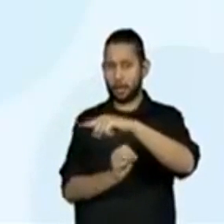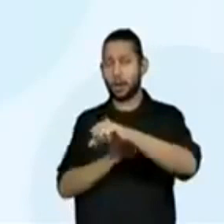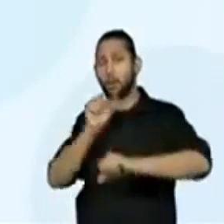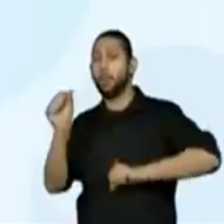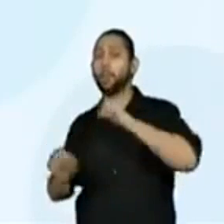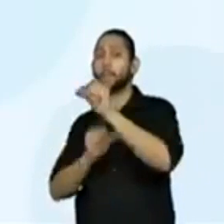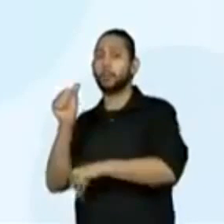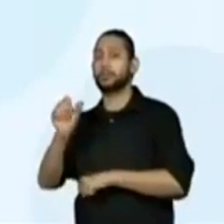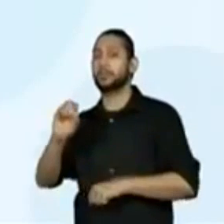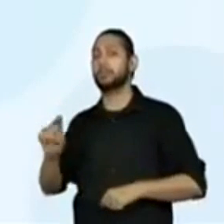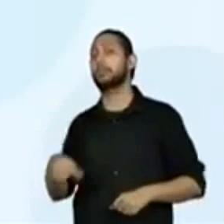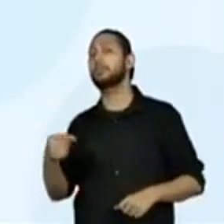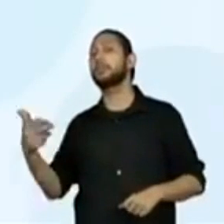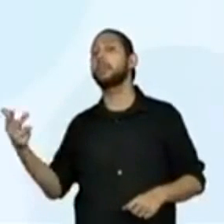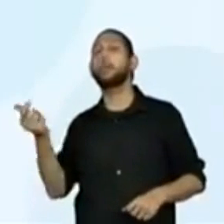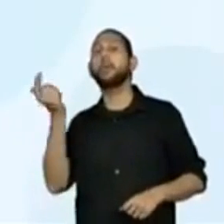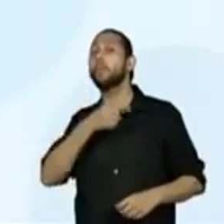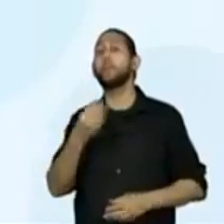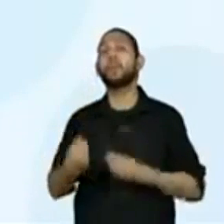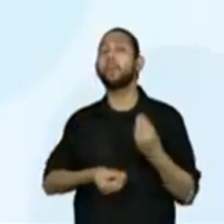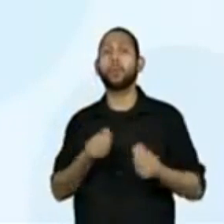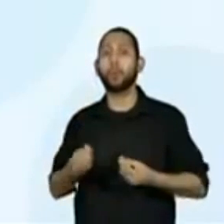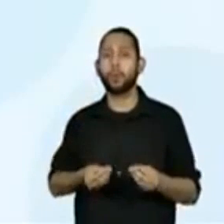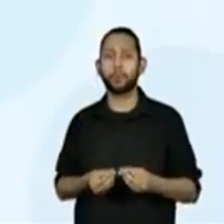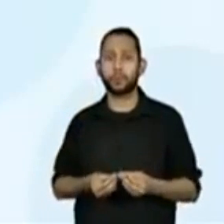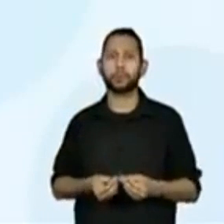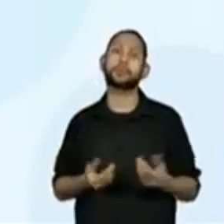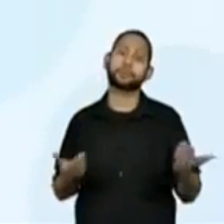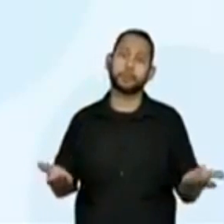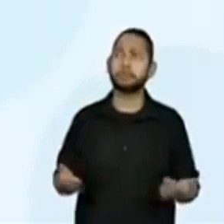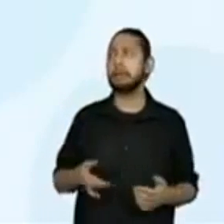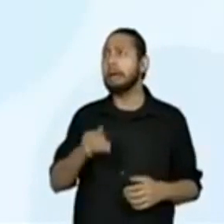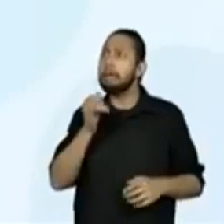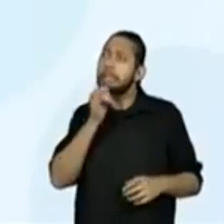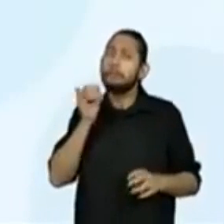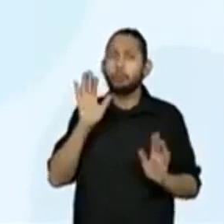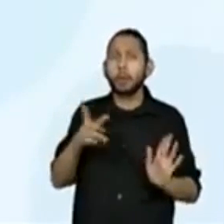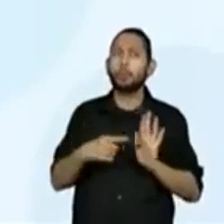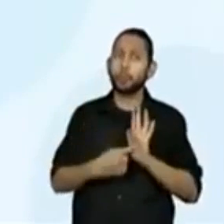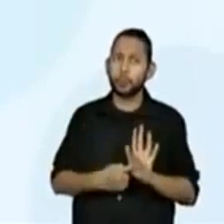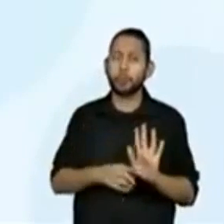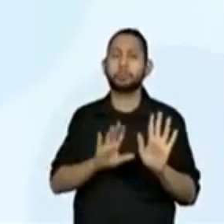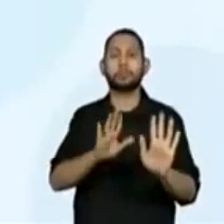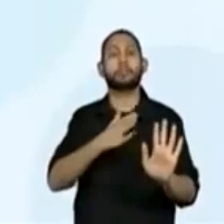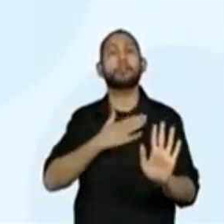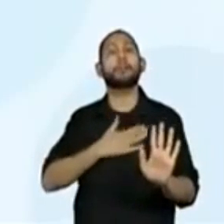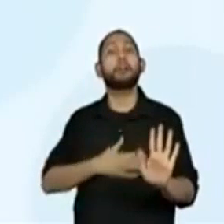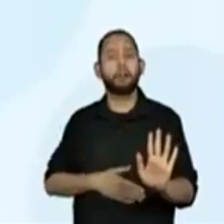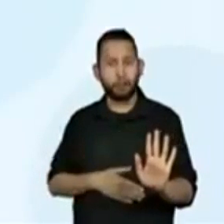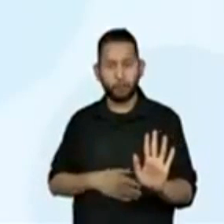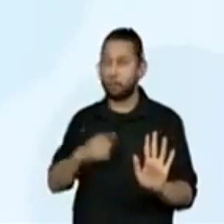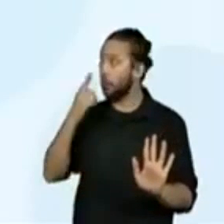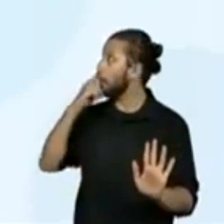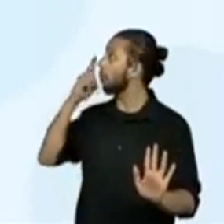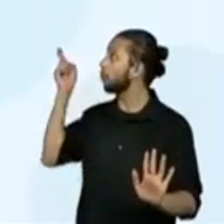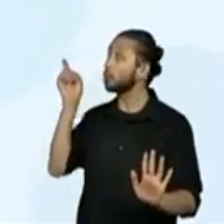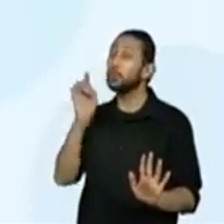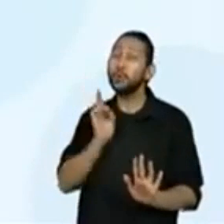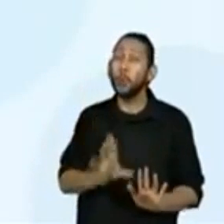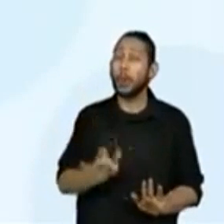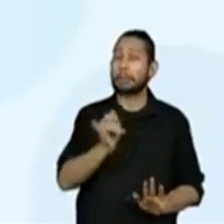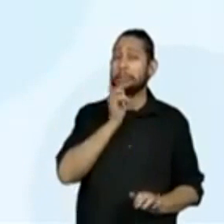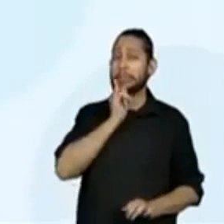preciso transformar ela em número decimal. Ah, Pro, mas você já colocou. Calma, eu já coloquei para